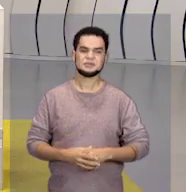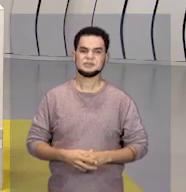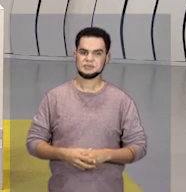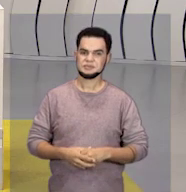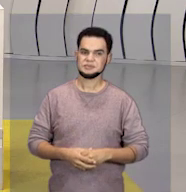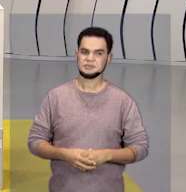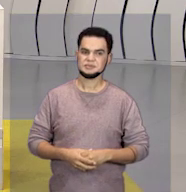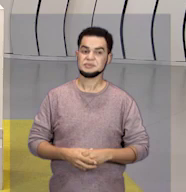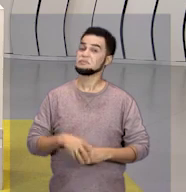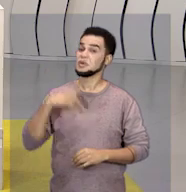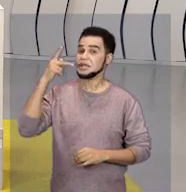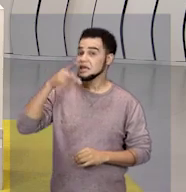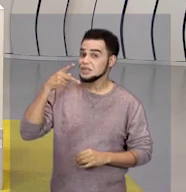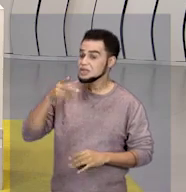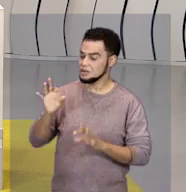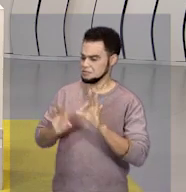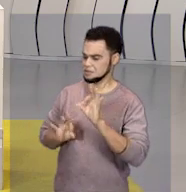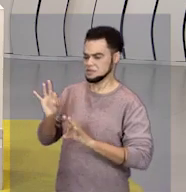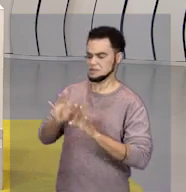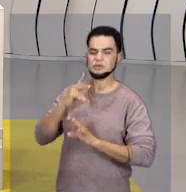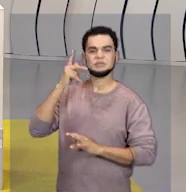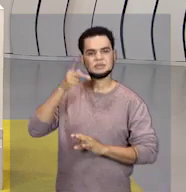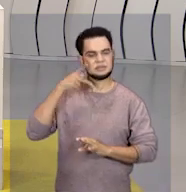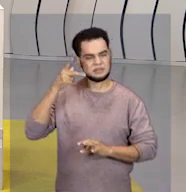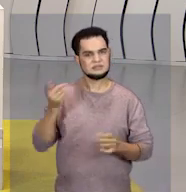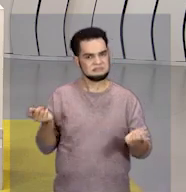Organização o quê? Política.